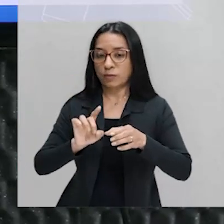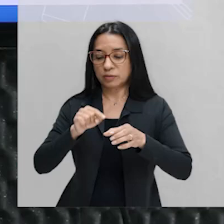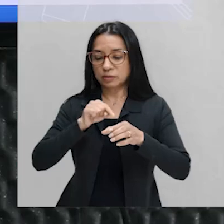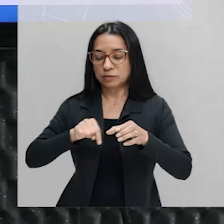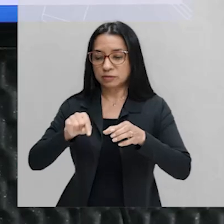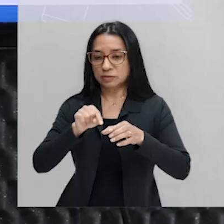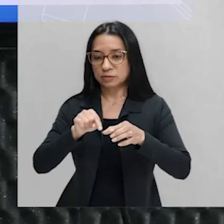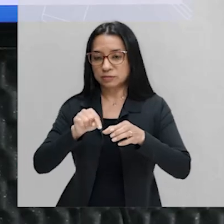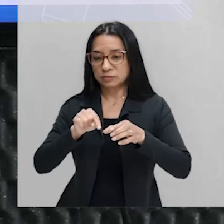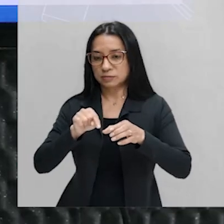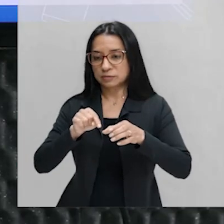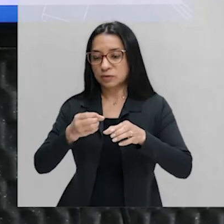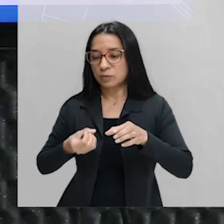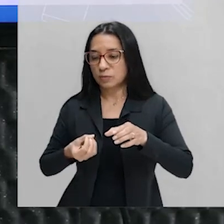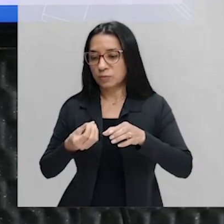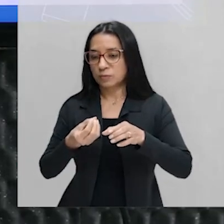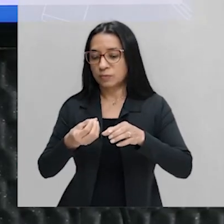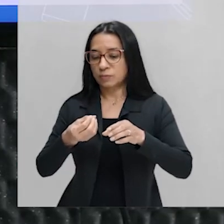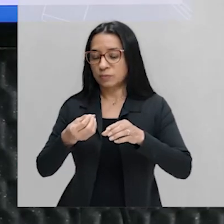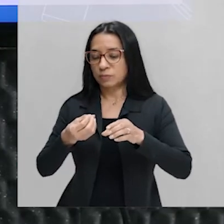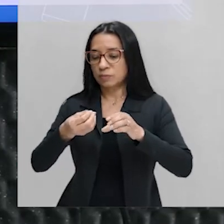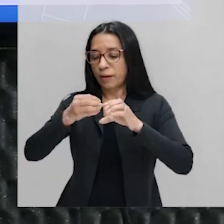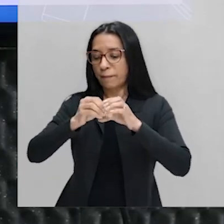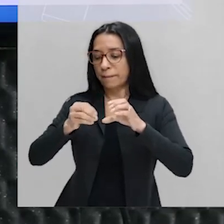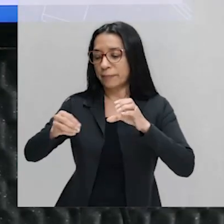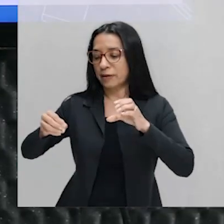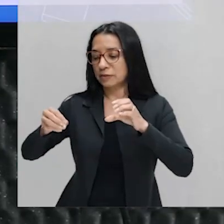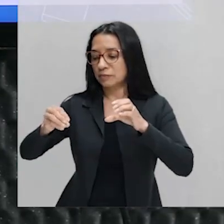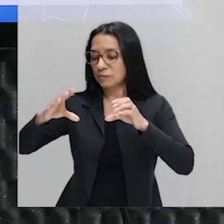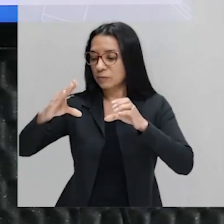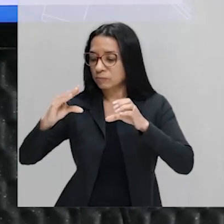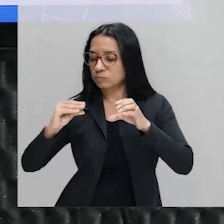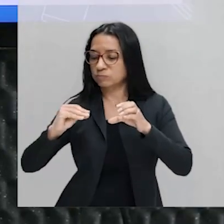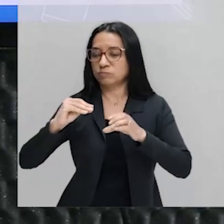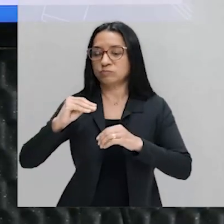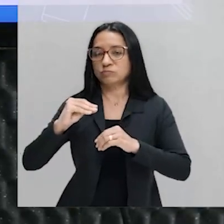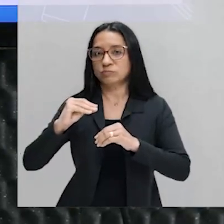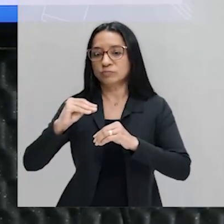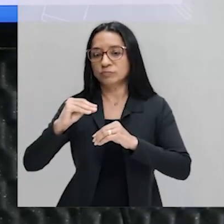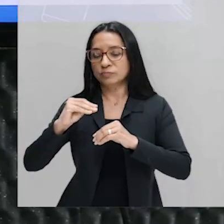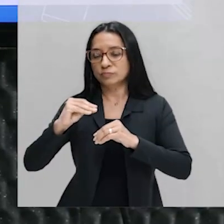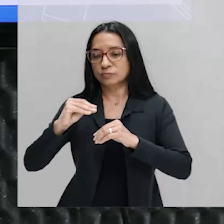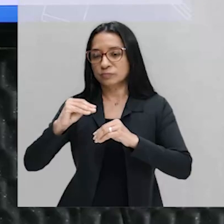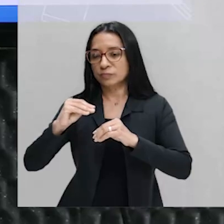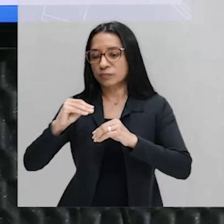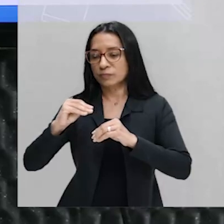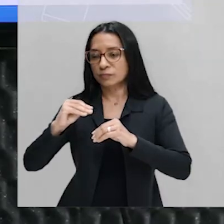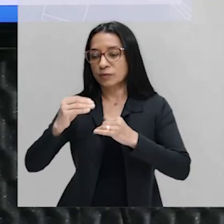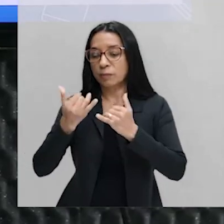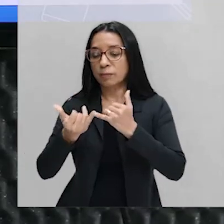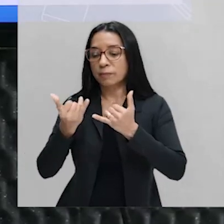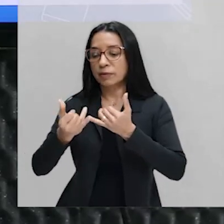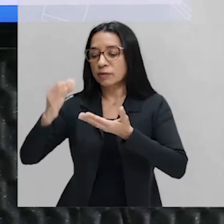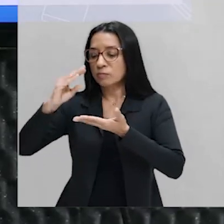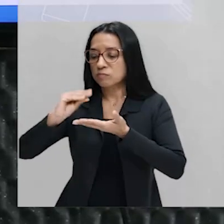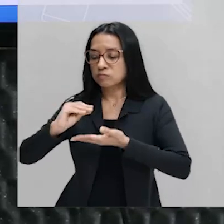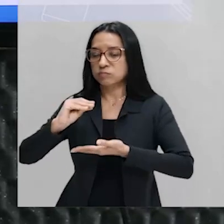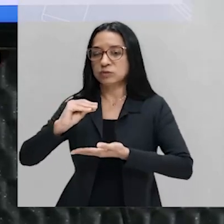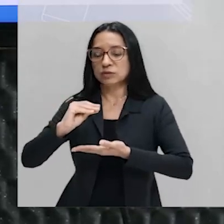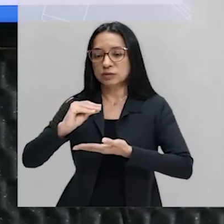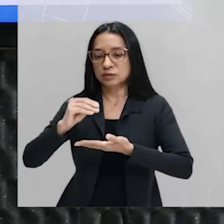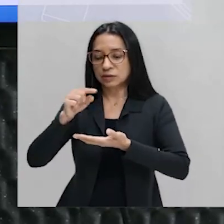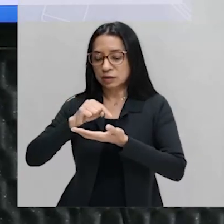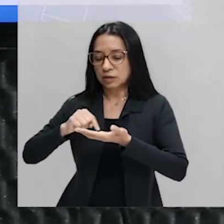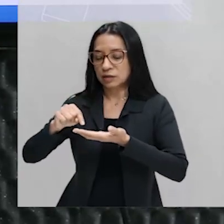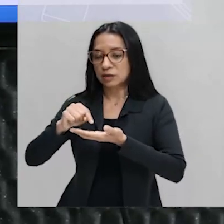esse embrião, essa blástula, ela vai ficar um pouco meio que achatada, tá? É como se fosse uma bola achatada. Essa parte de baixo